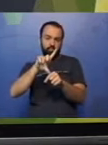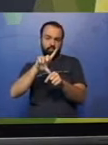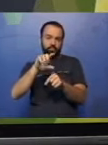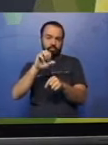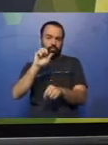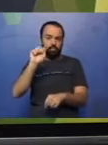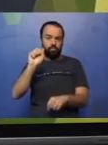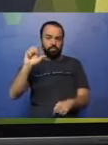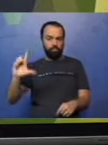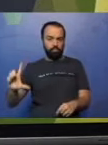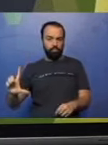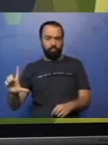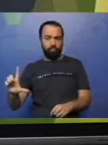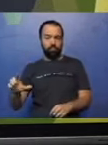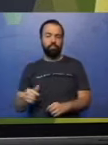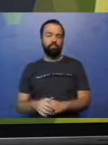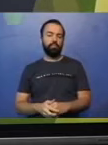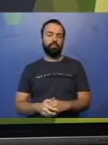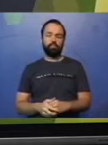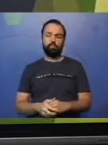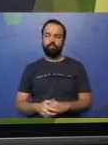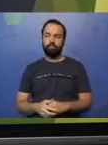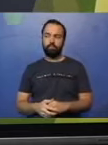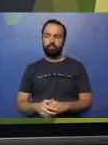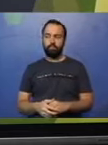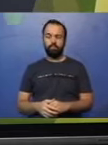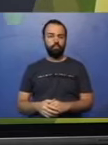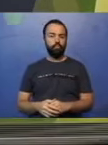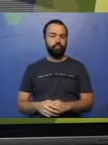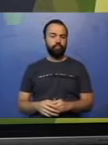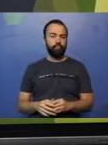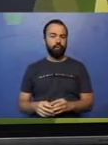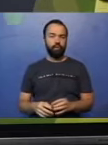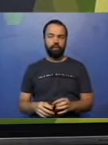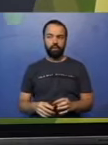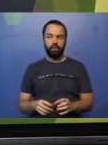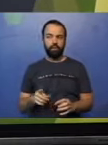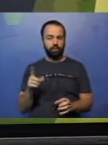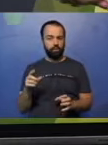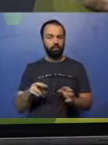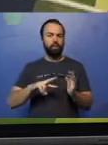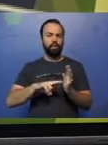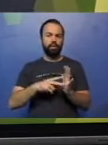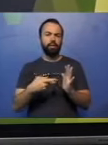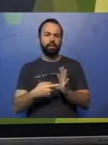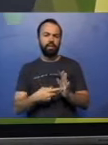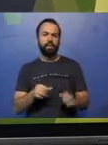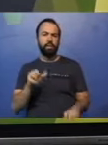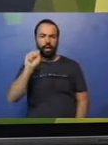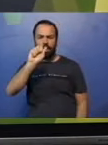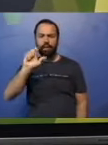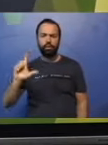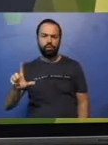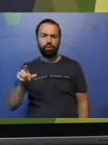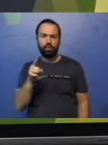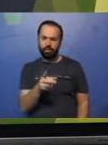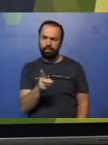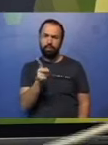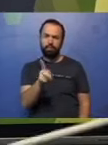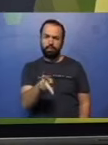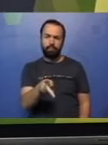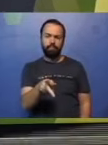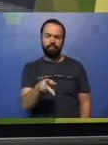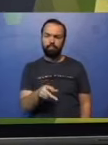amarelo. Tá. Isso quer dizer que sempre vai parar no azul?